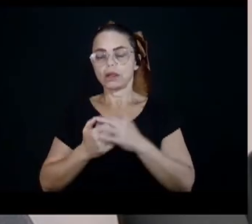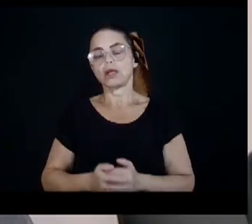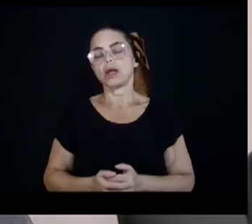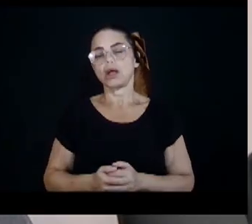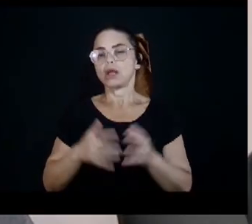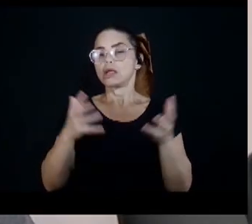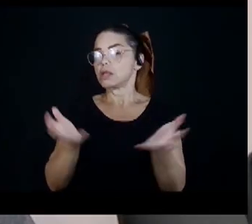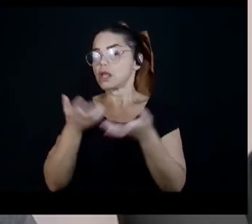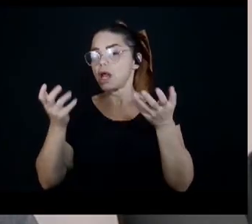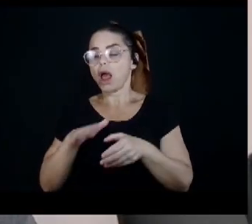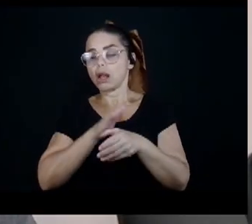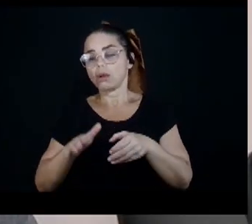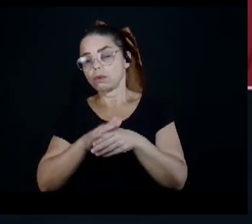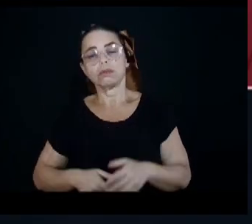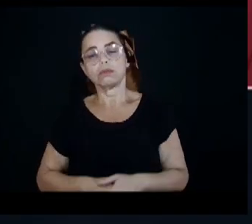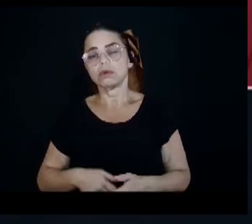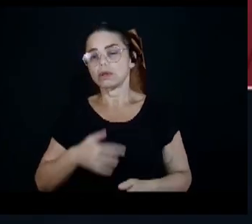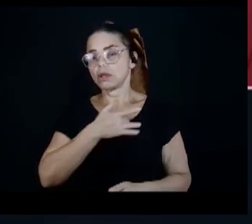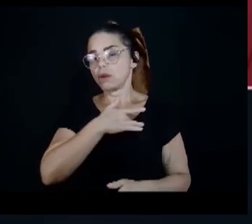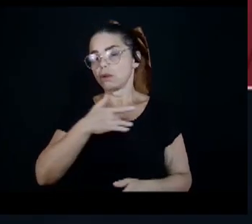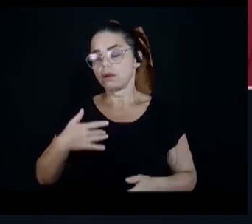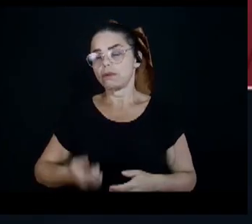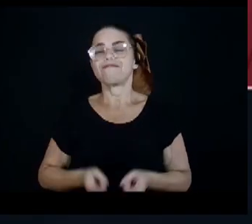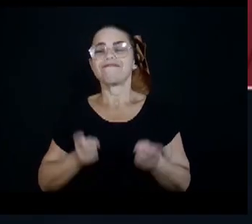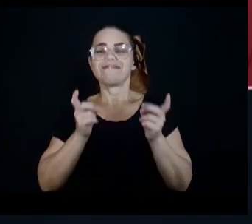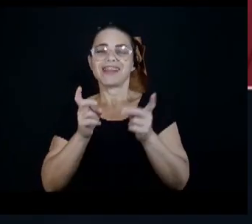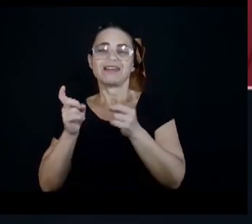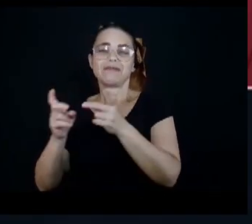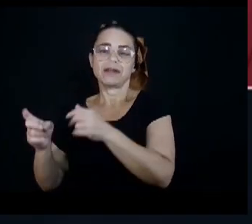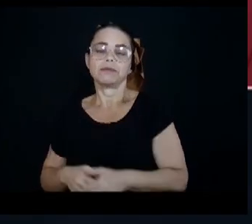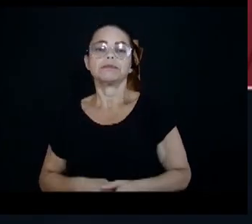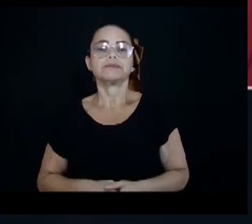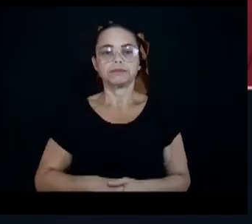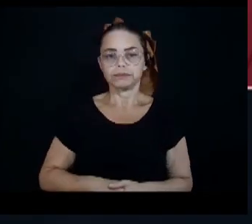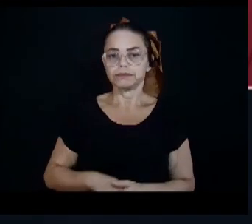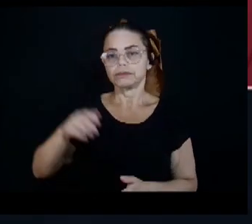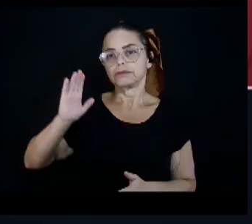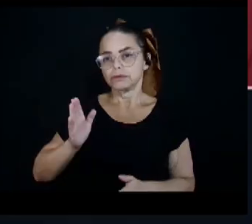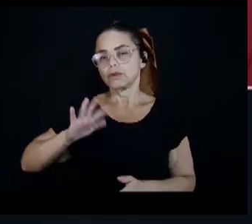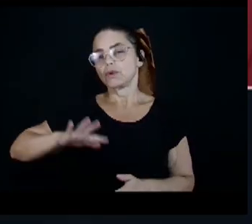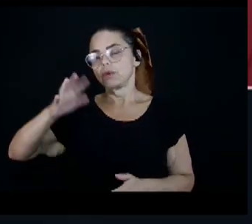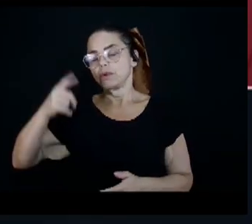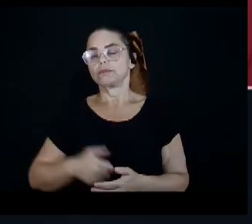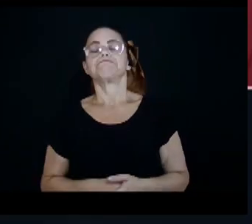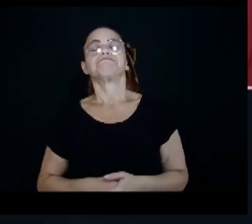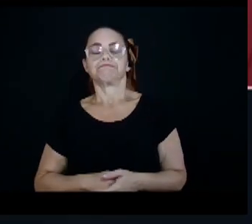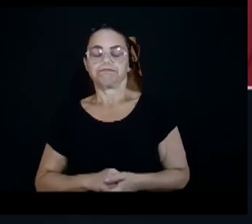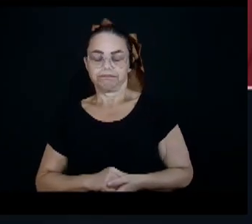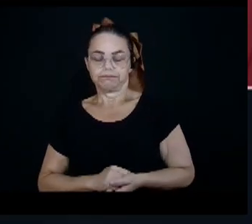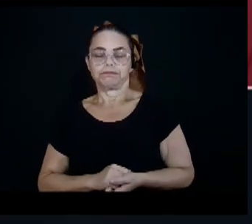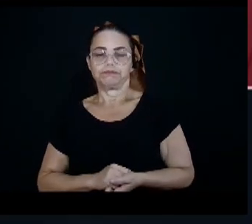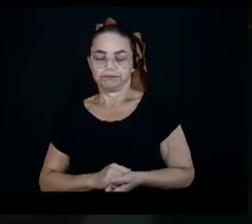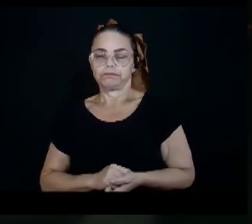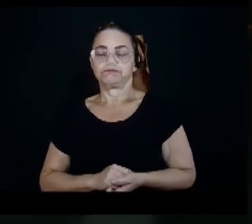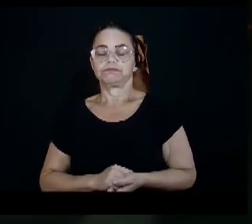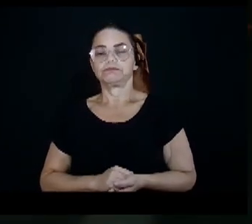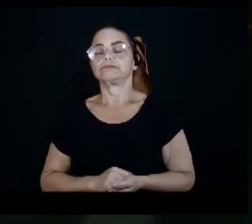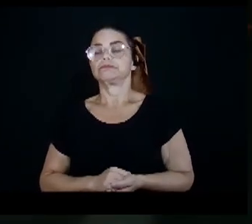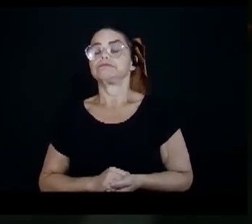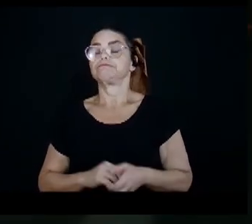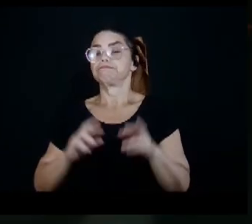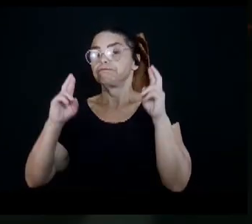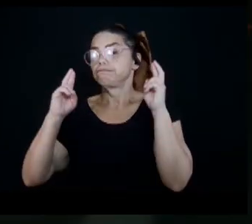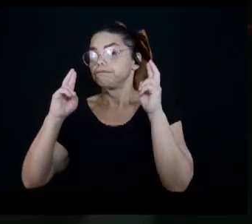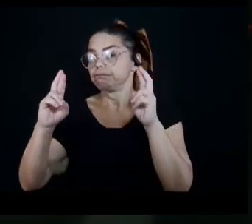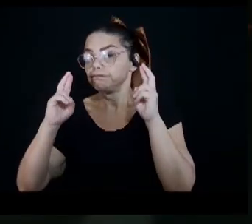acontecendo. Já está acontecendo e aí existe uma grande expectativa de mudança,